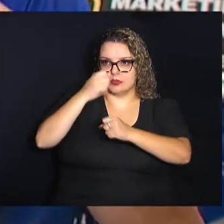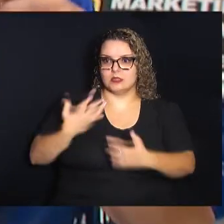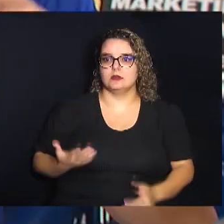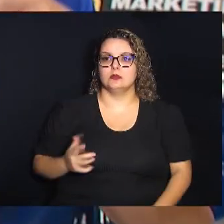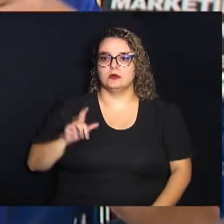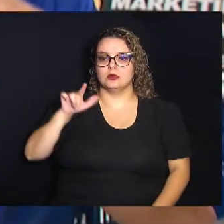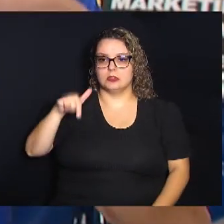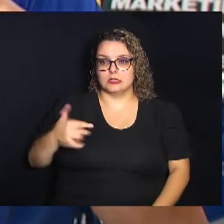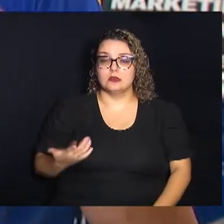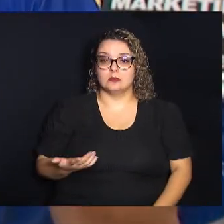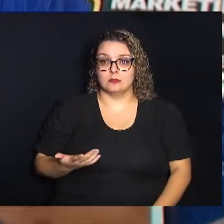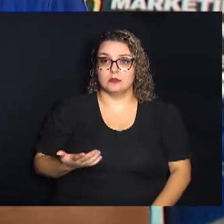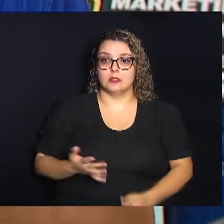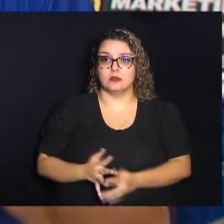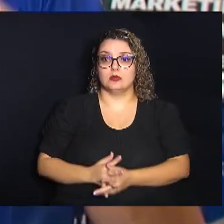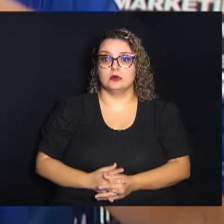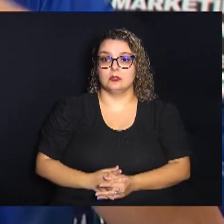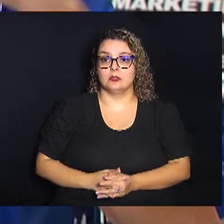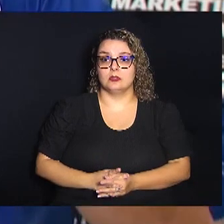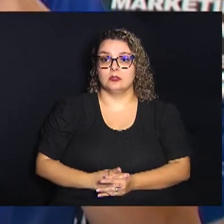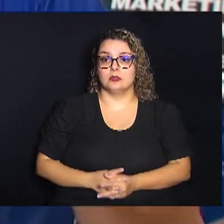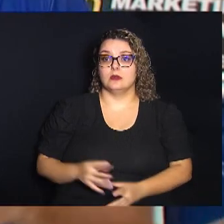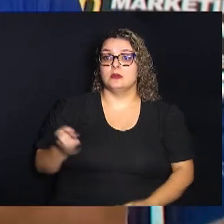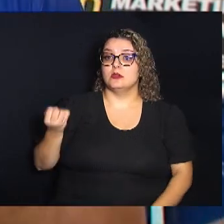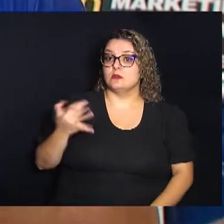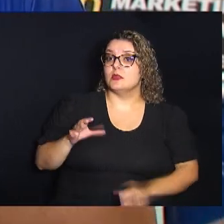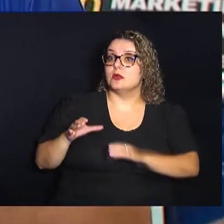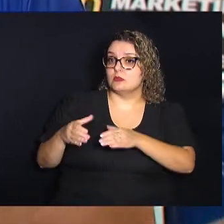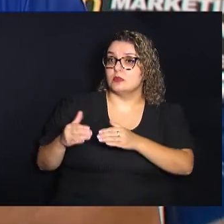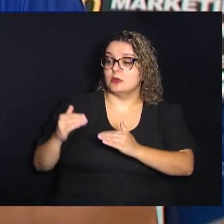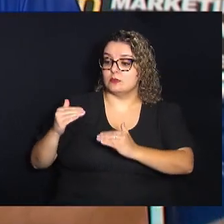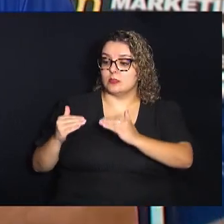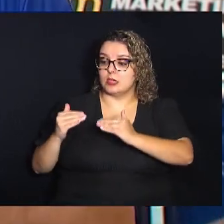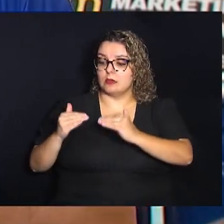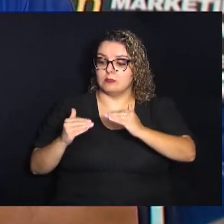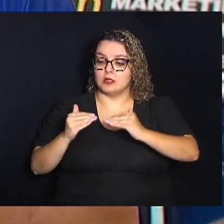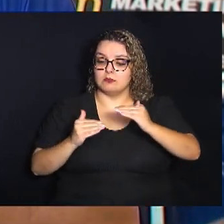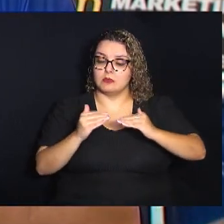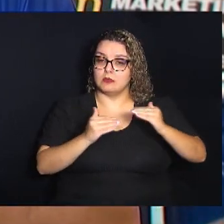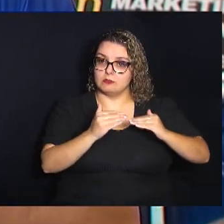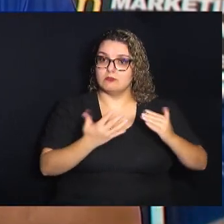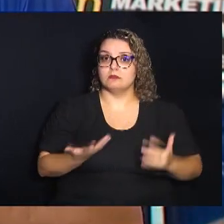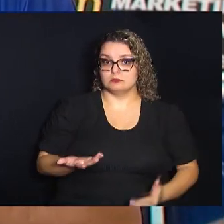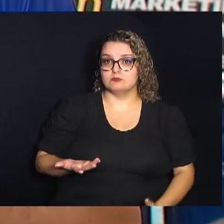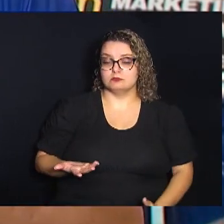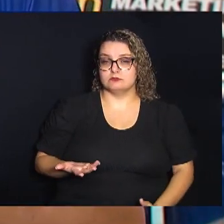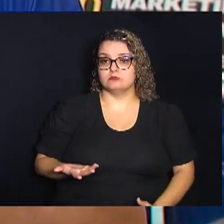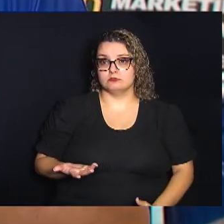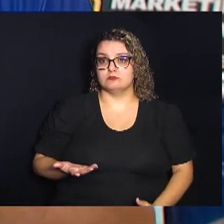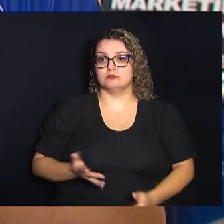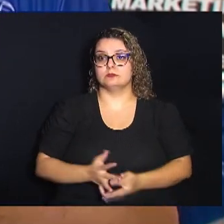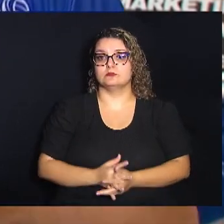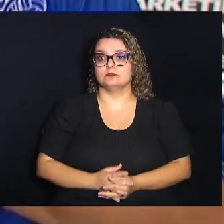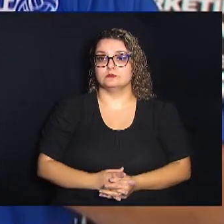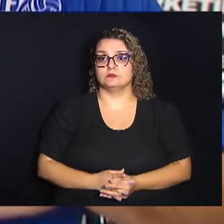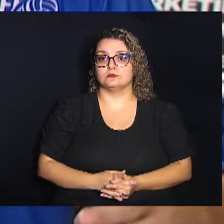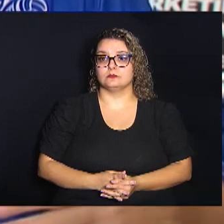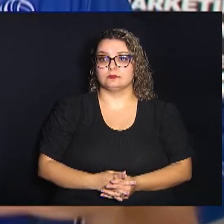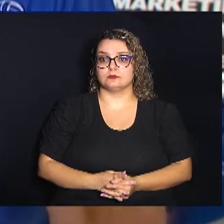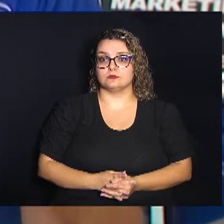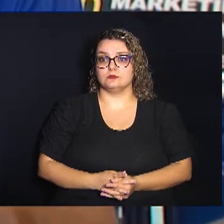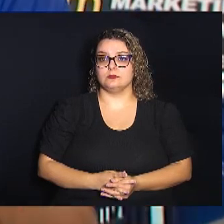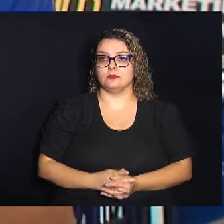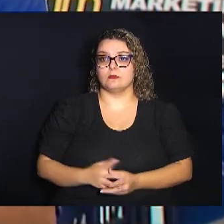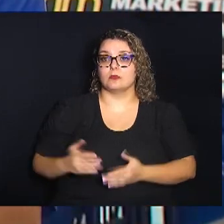vem uma quantidade de times que está bem equilibrado, que a gente, durante